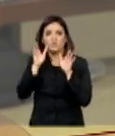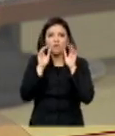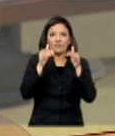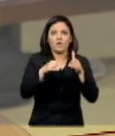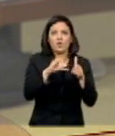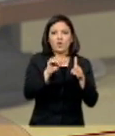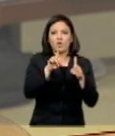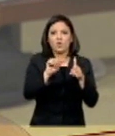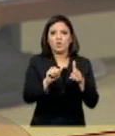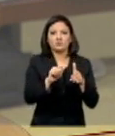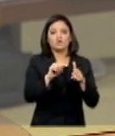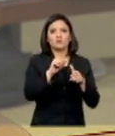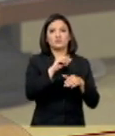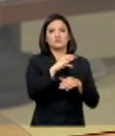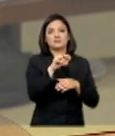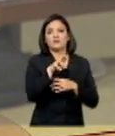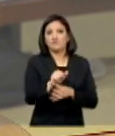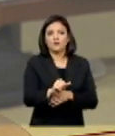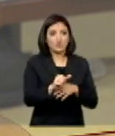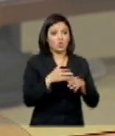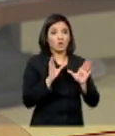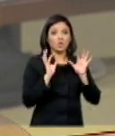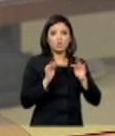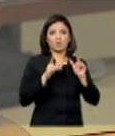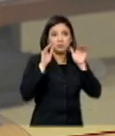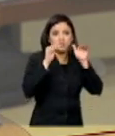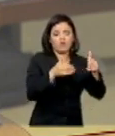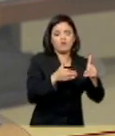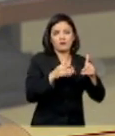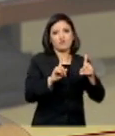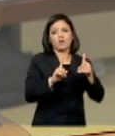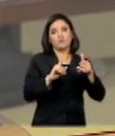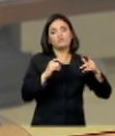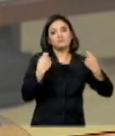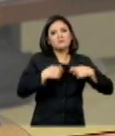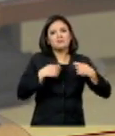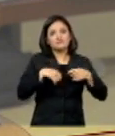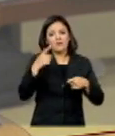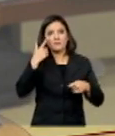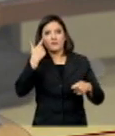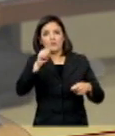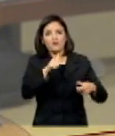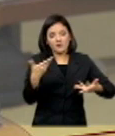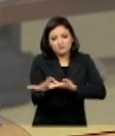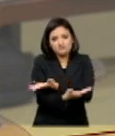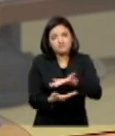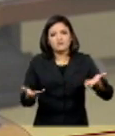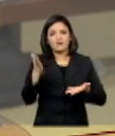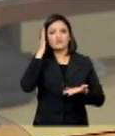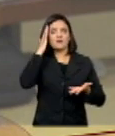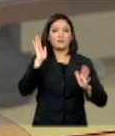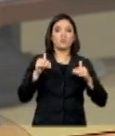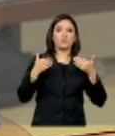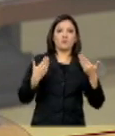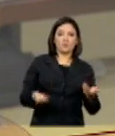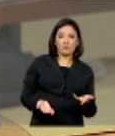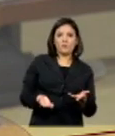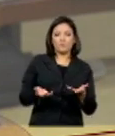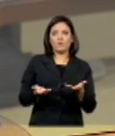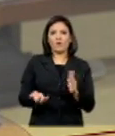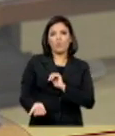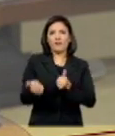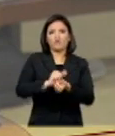com existem ea denominada coerência derivado a instaurado em um momento posterior